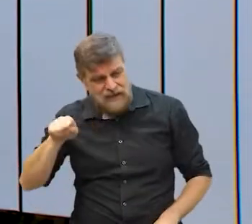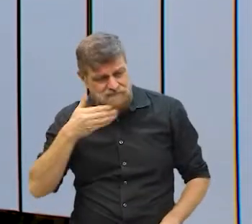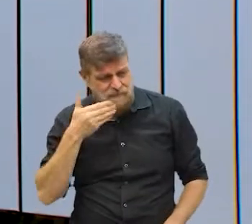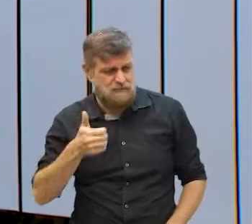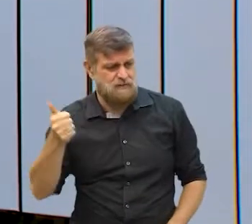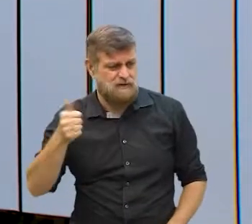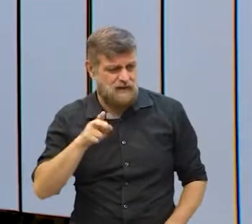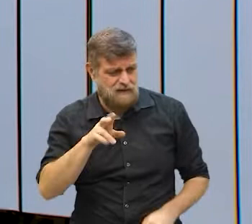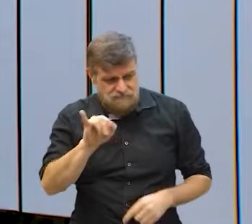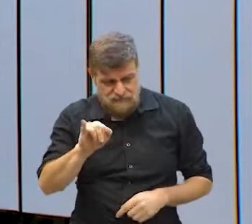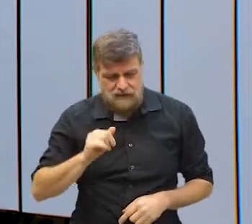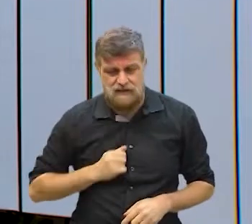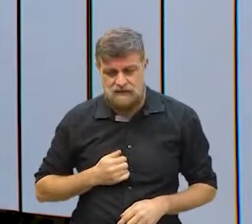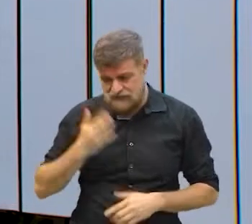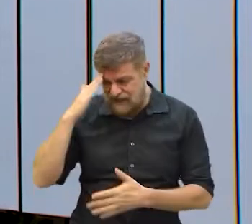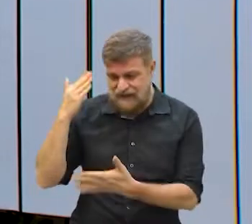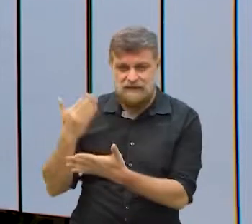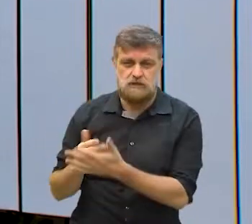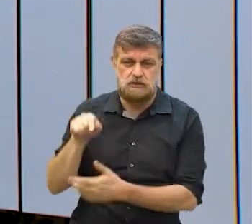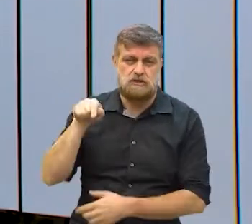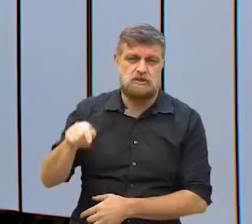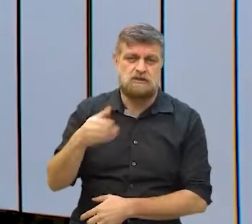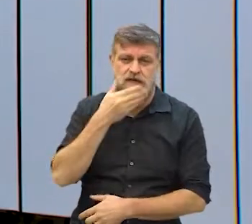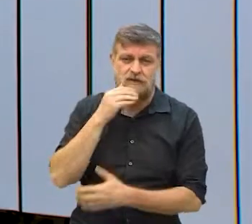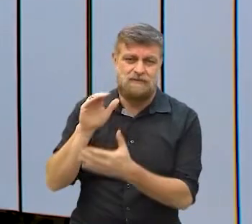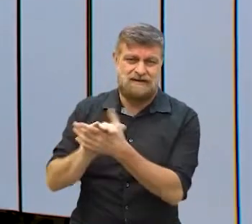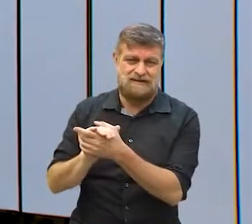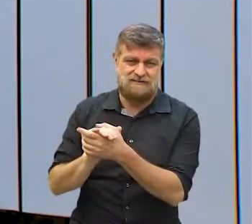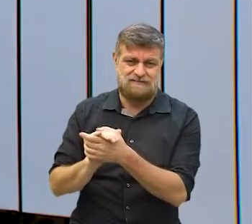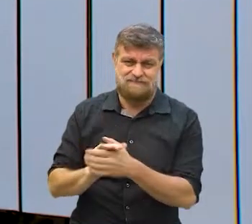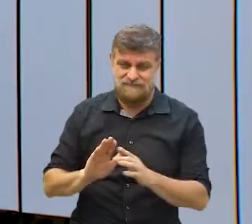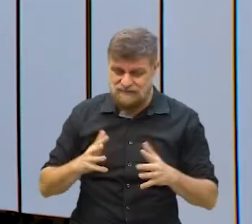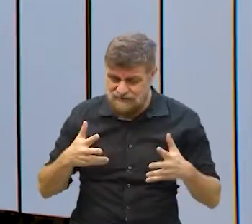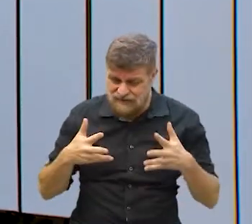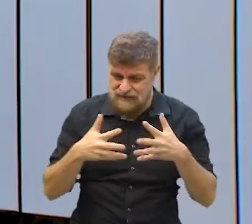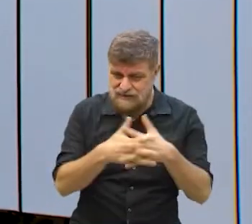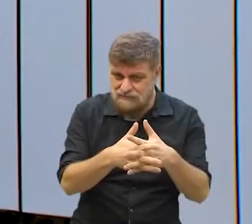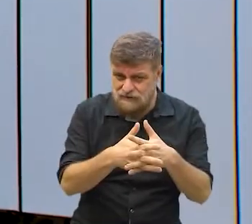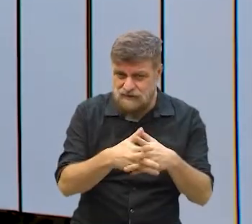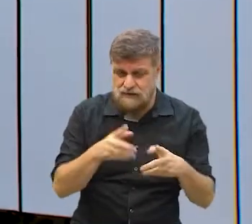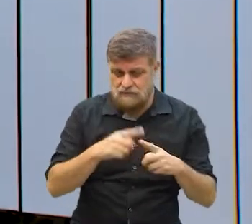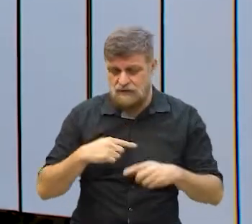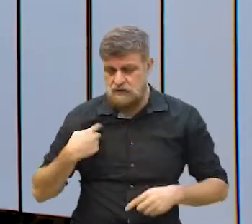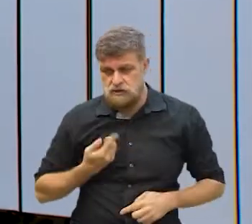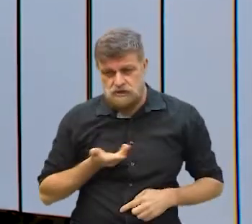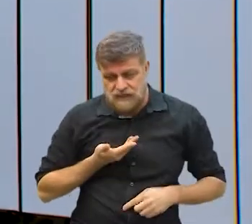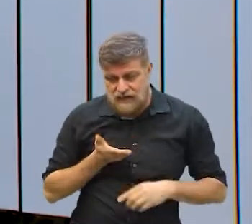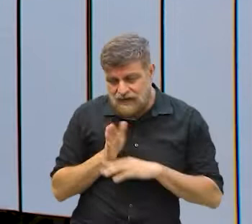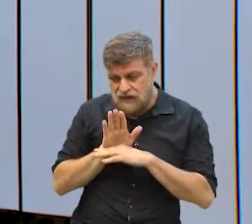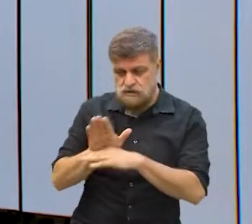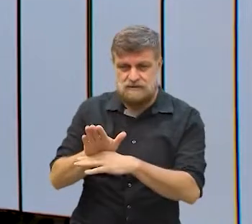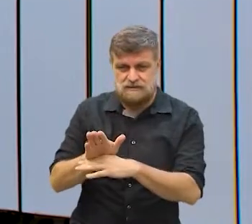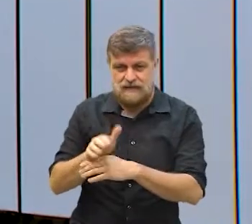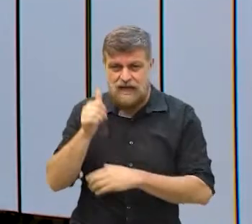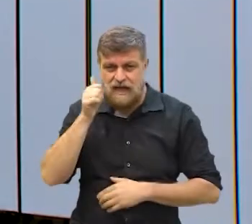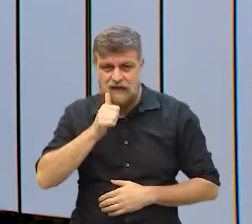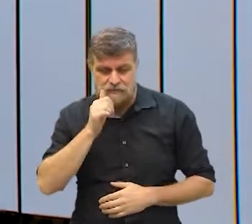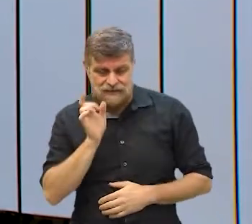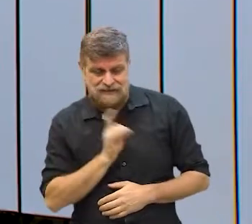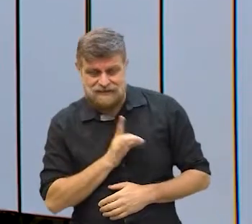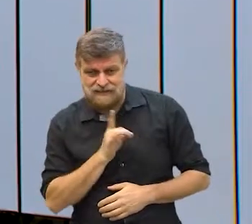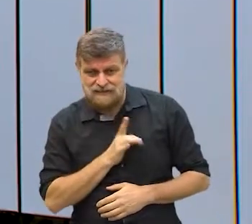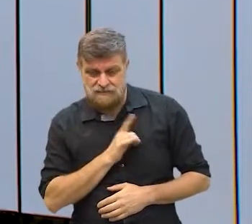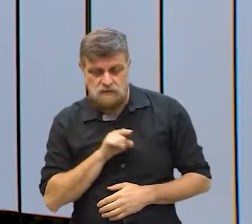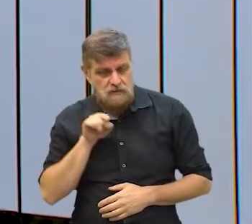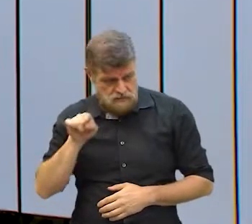que faça maldade para ele, porque ela acha que ele vai melhorar. Ele vai melhorar. Então isso aí atrapalha um pouquinho essa ordem de poder ajudar. Mas a gente